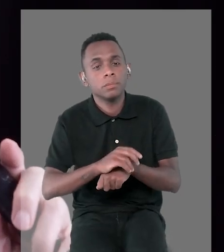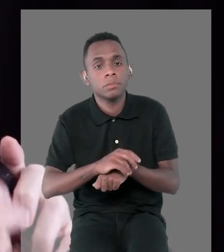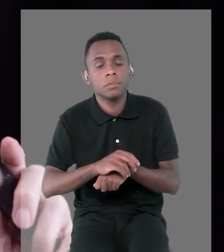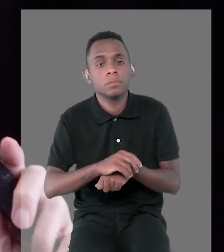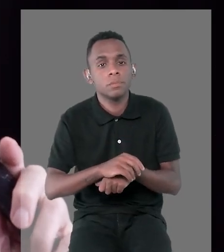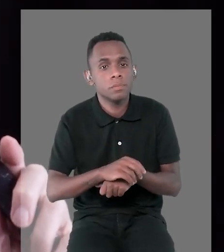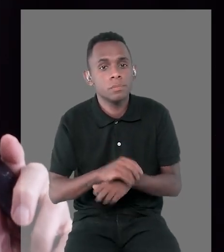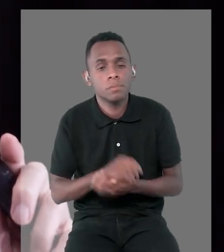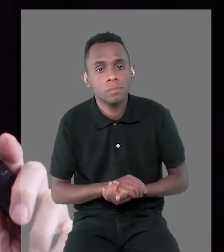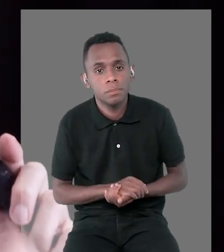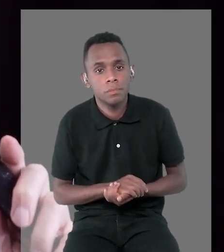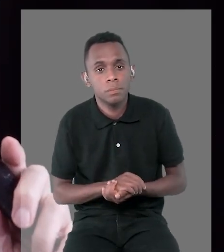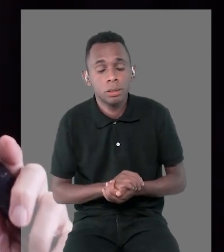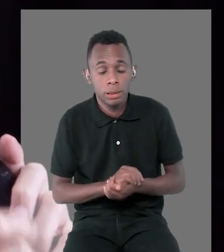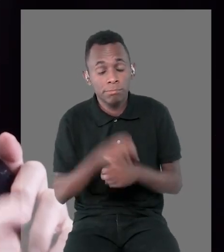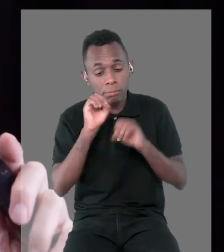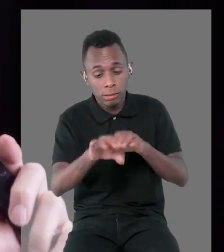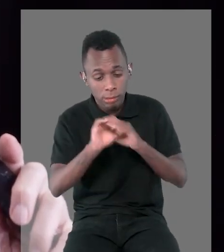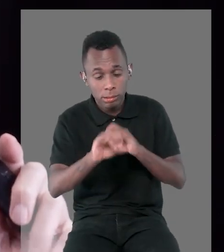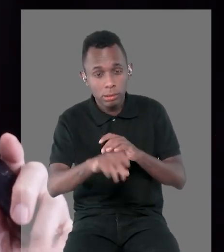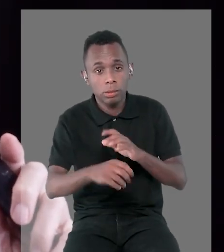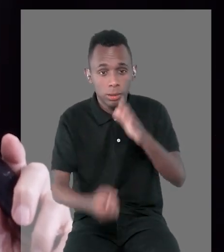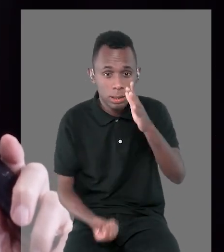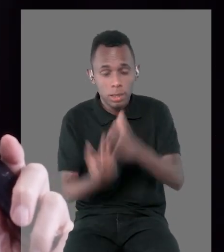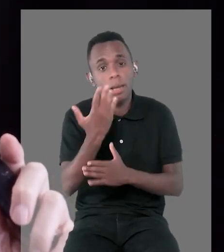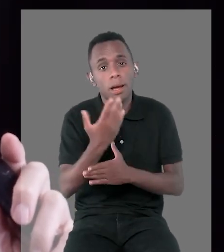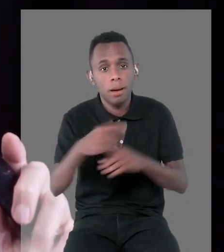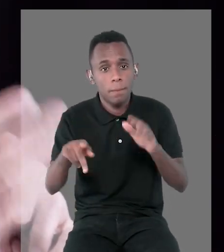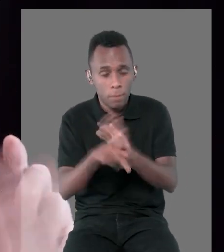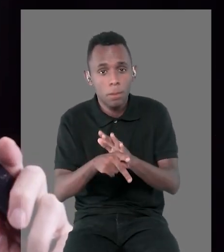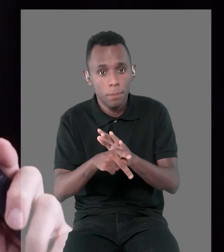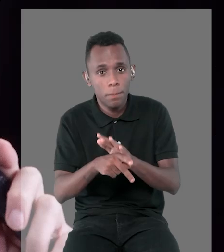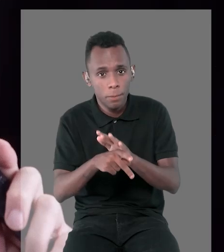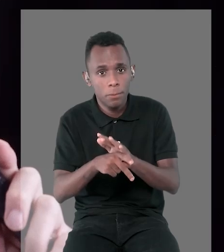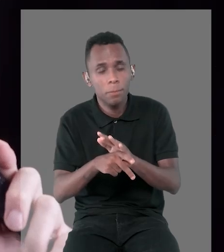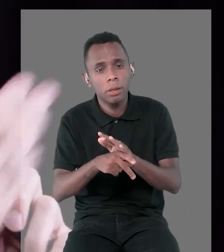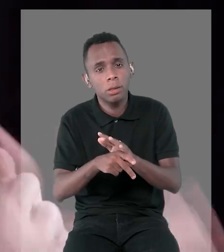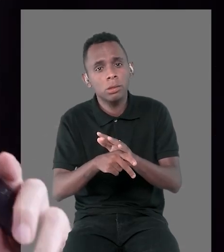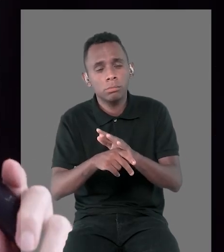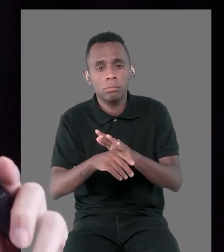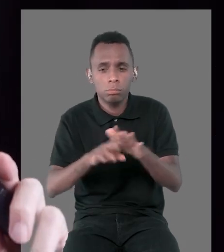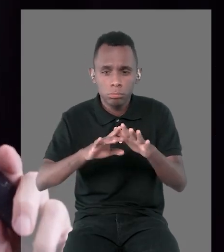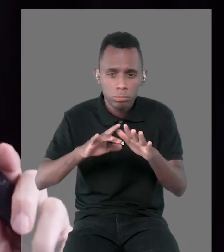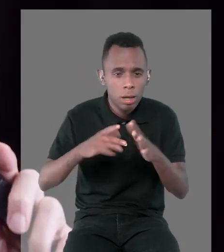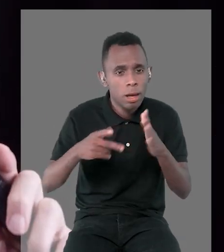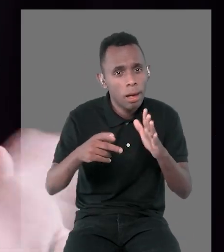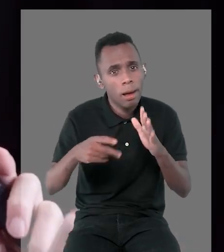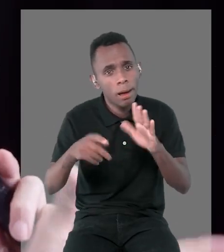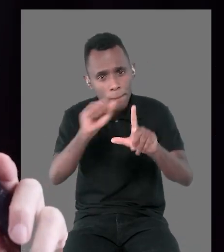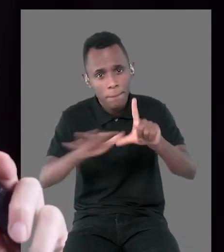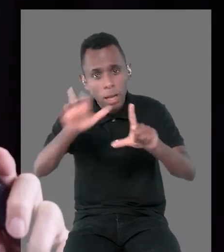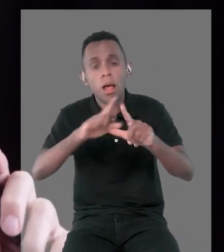eles são ensinados a fabricar mídia social de altíssima qualidade, com excelente profissional, que